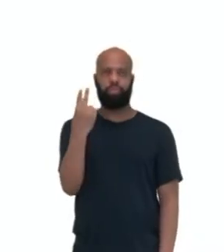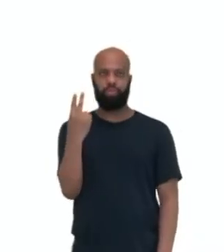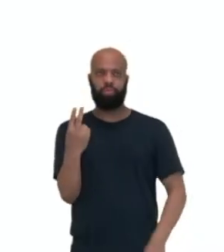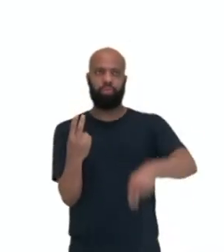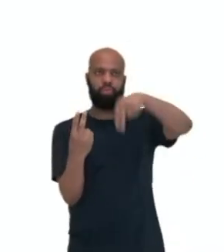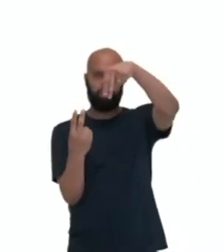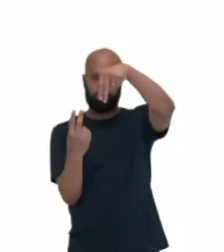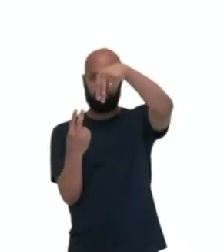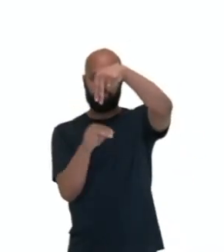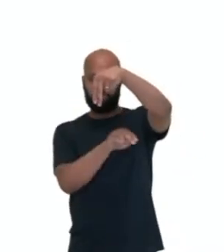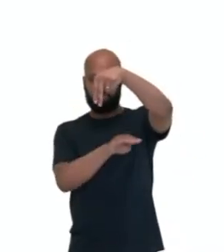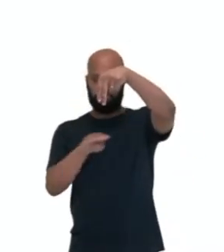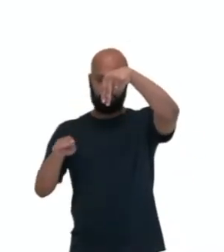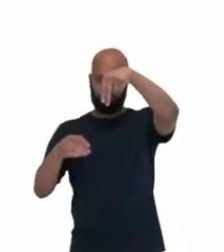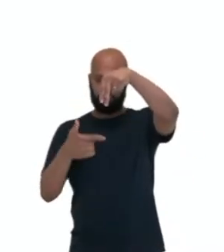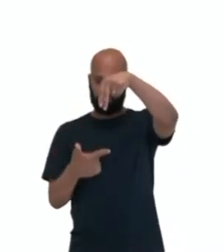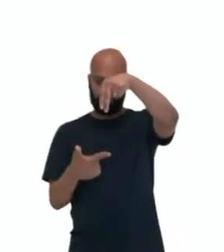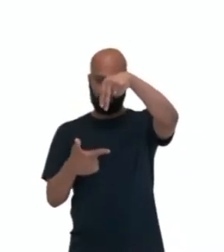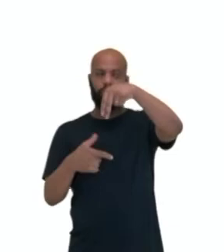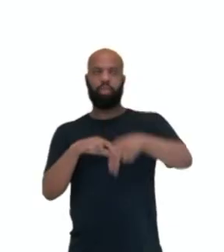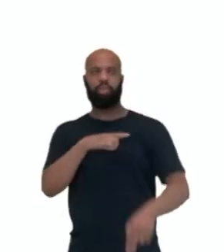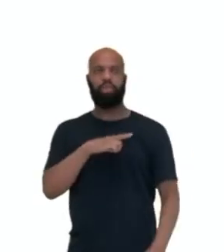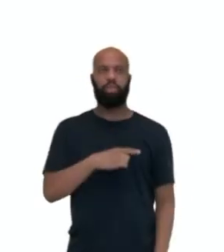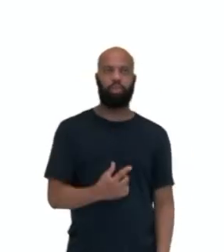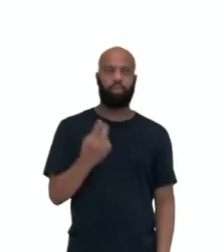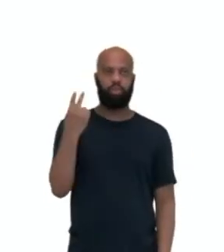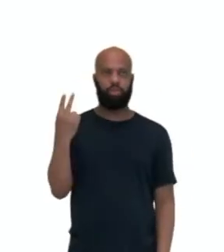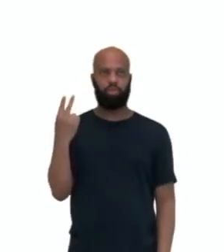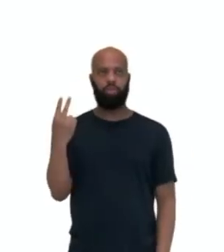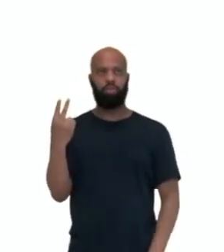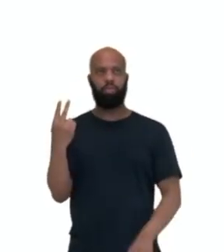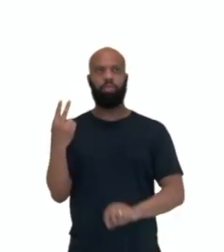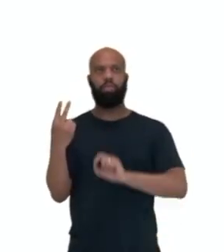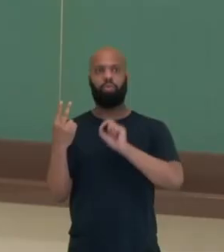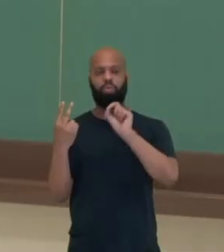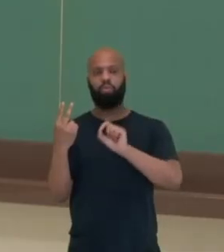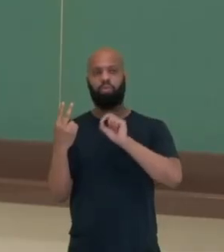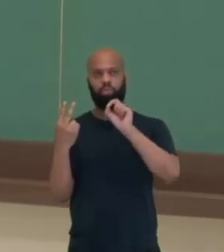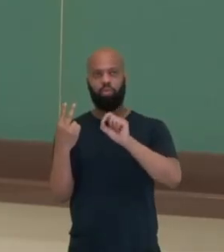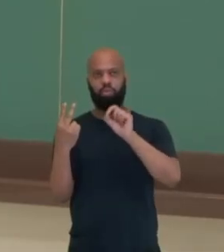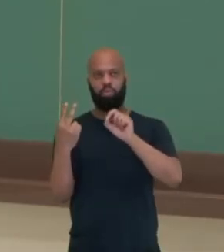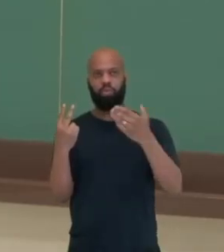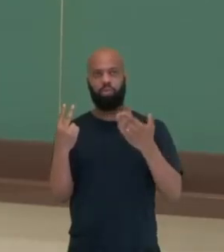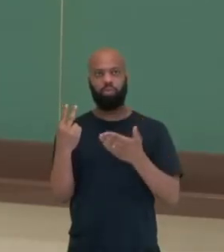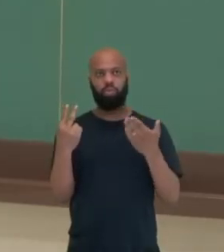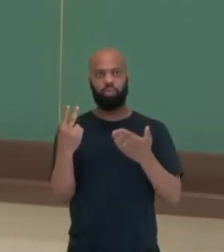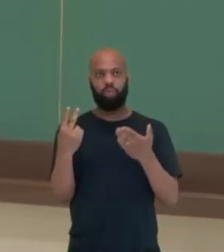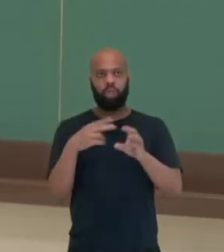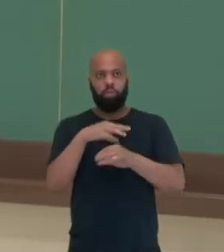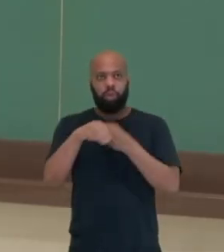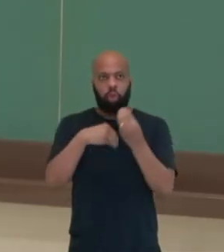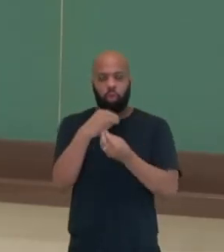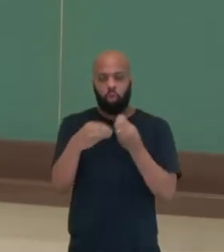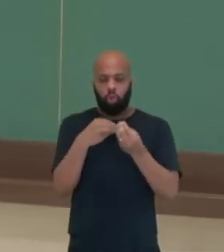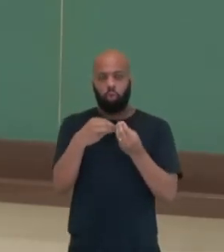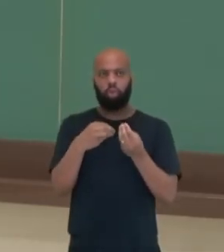a 4. Então, nós vamos ter o D1L1, D2L2. Agora, a mistura